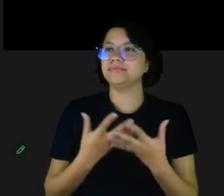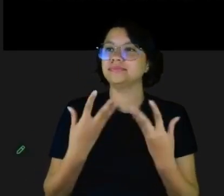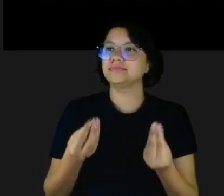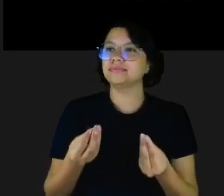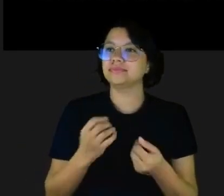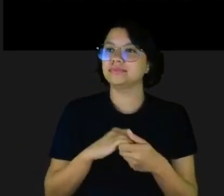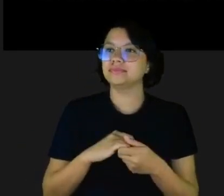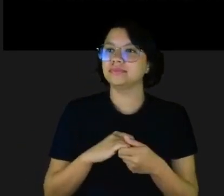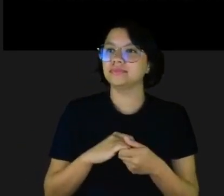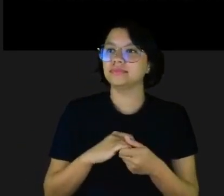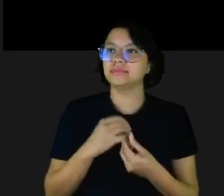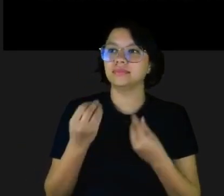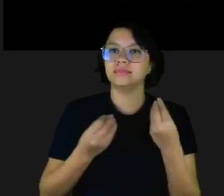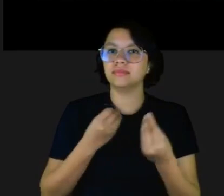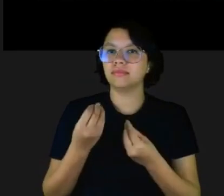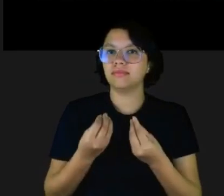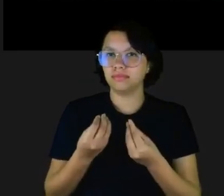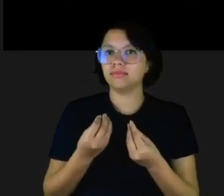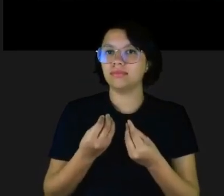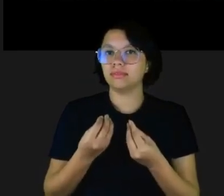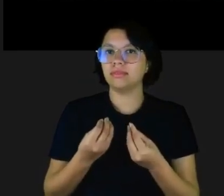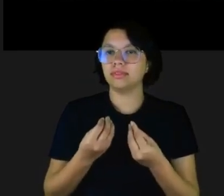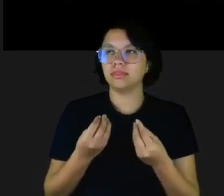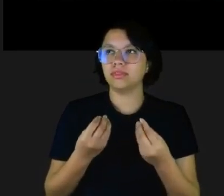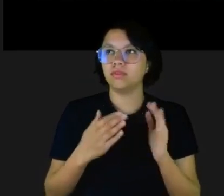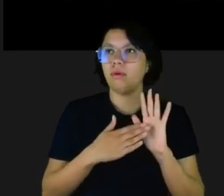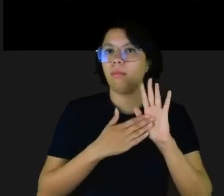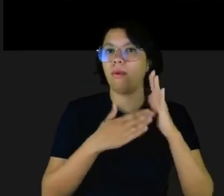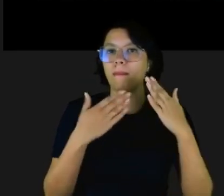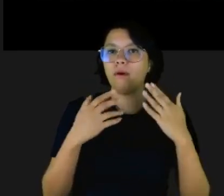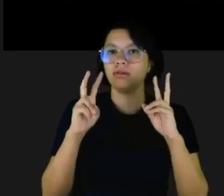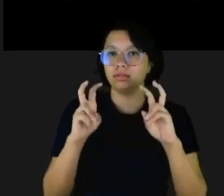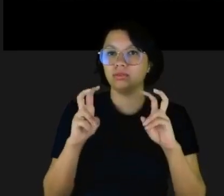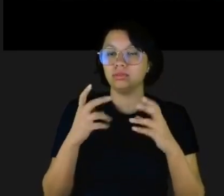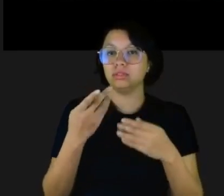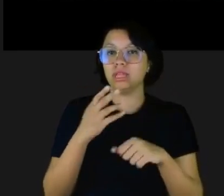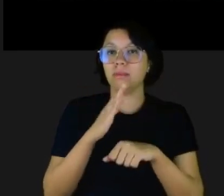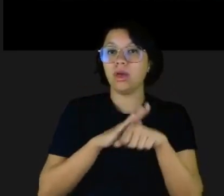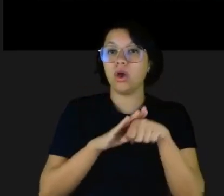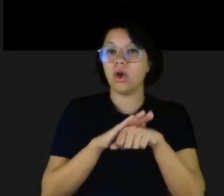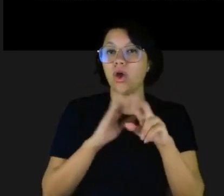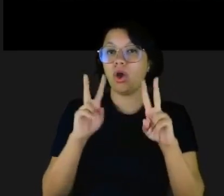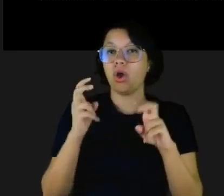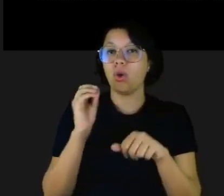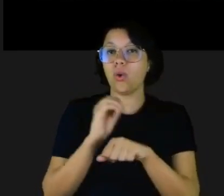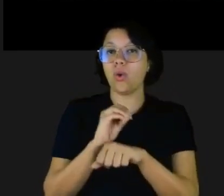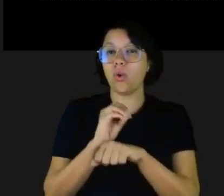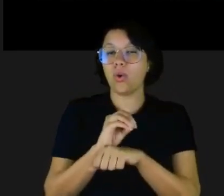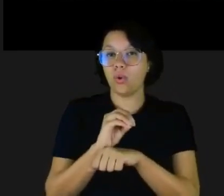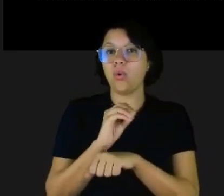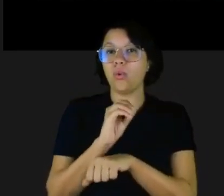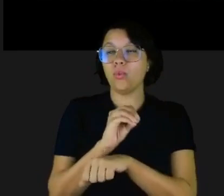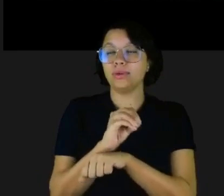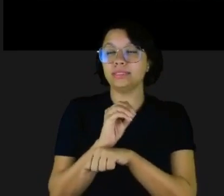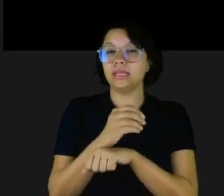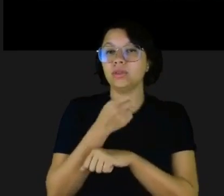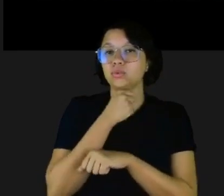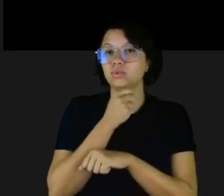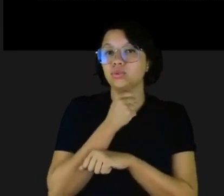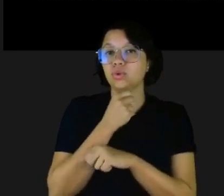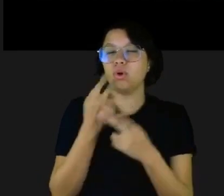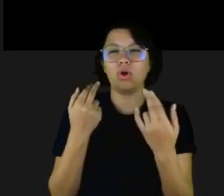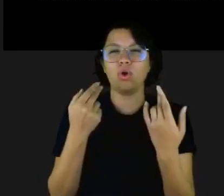Vamos, então, como foi, né, a proposta do tema, conversar sobre o cuidado com idosos. E exatamente como foi dito, né, na